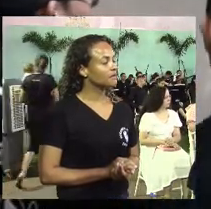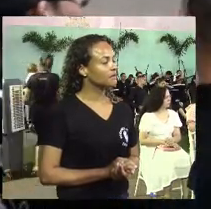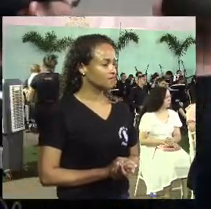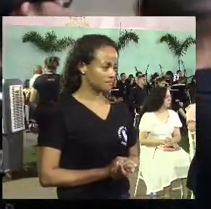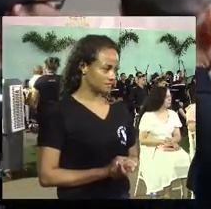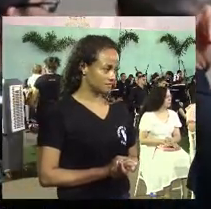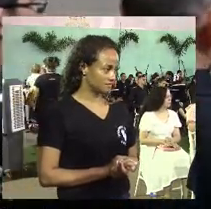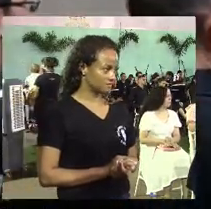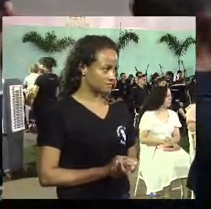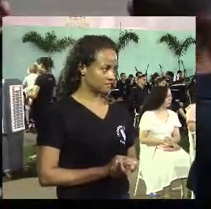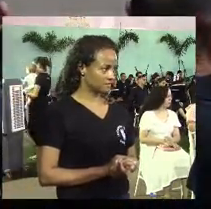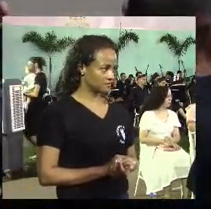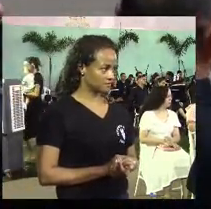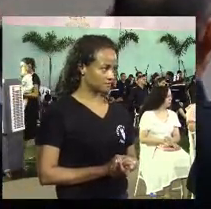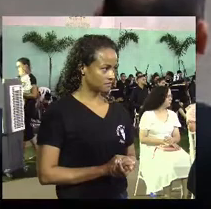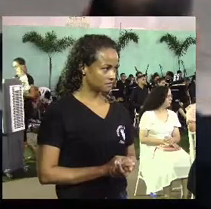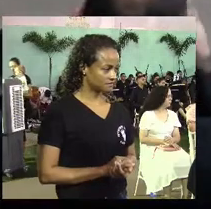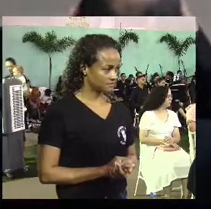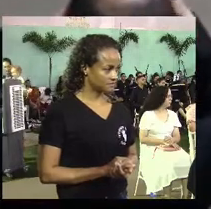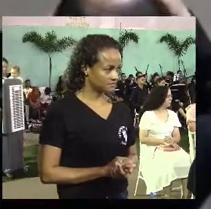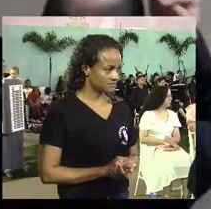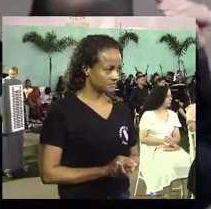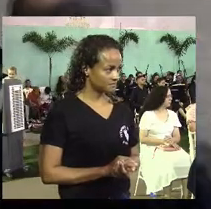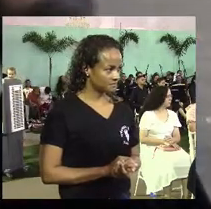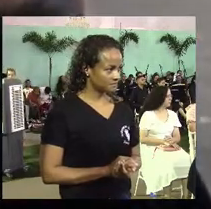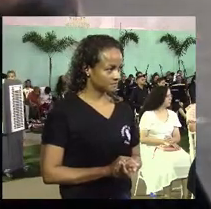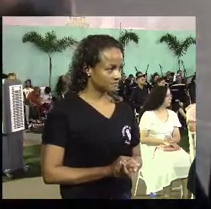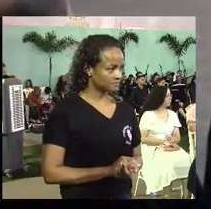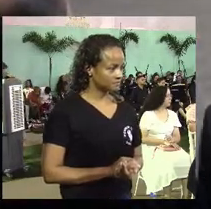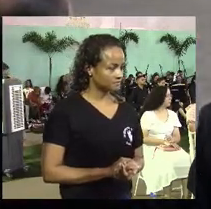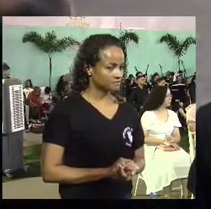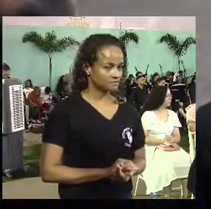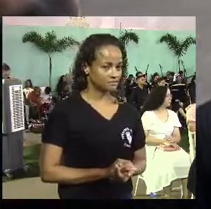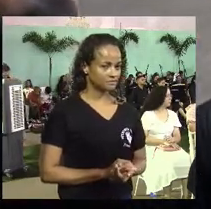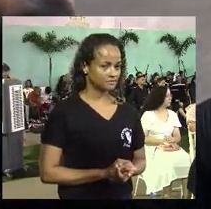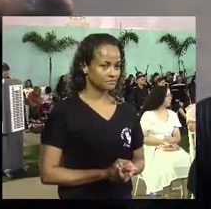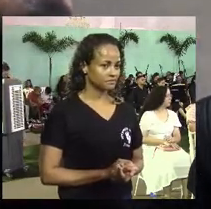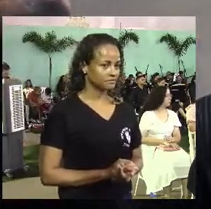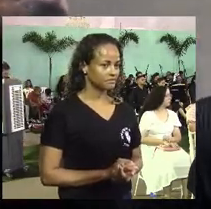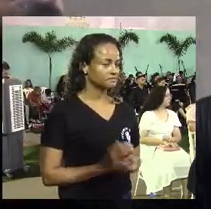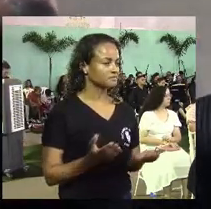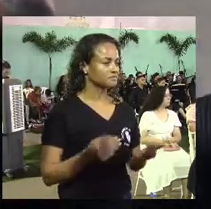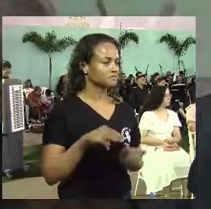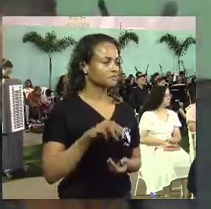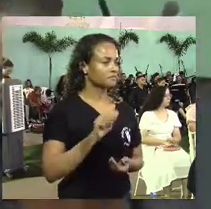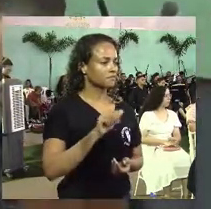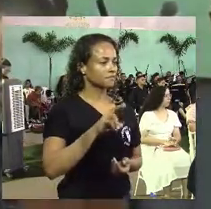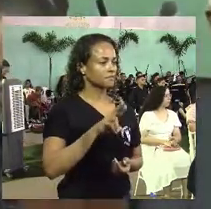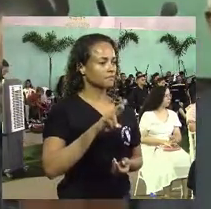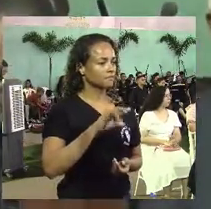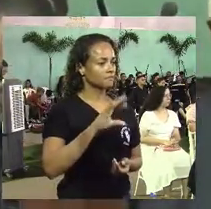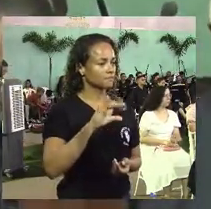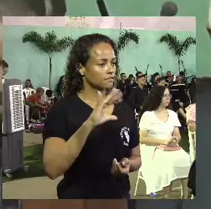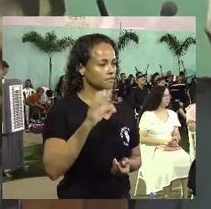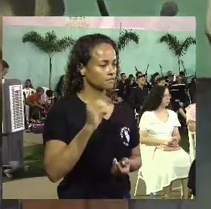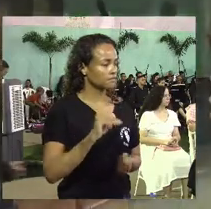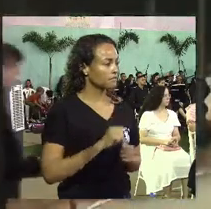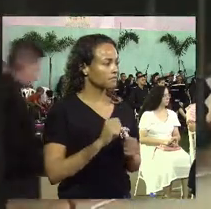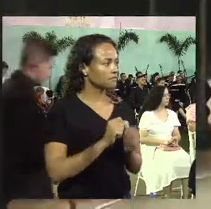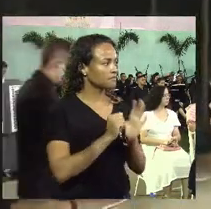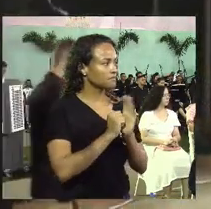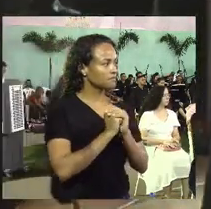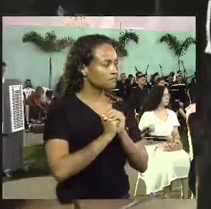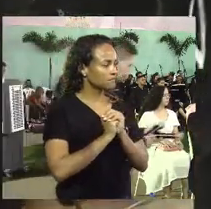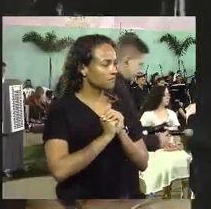um tiquezinho aí negocinho para ele aí para ele fazer o pixels telefone celular todo mundo tem presídio Maurício vem fazer essa oração netinha vai